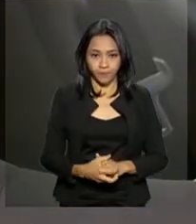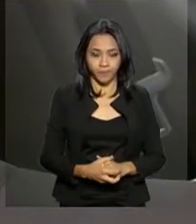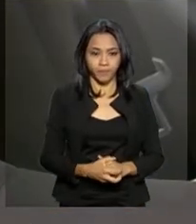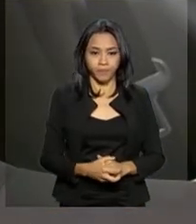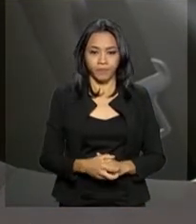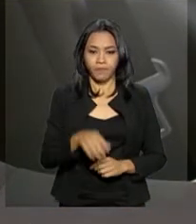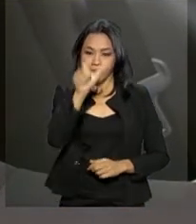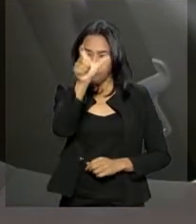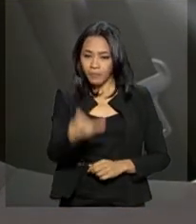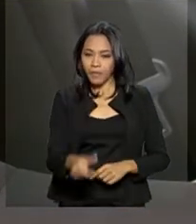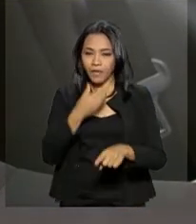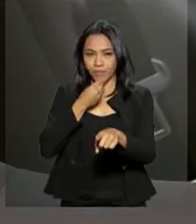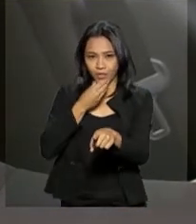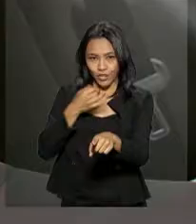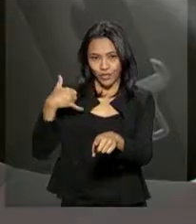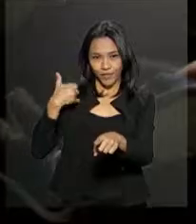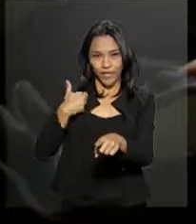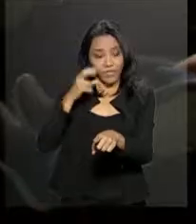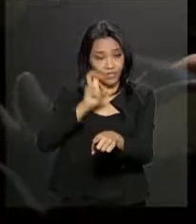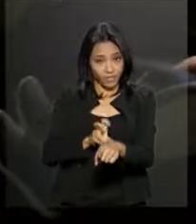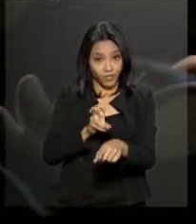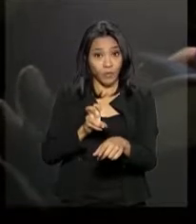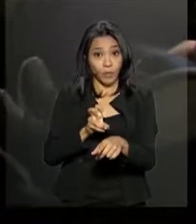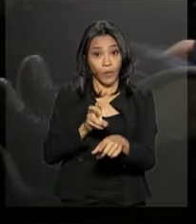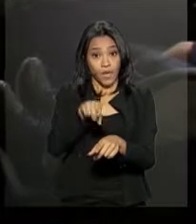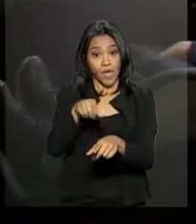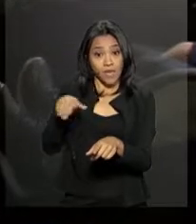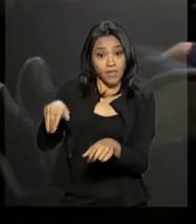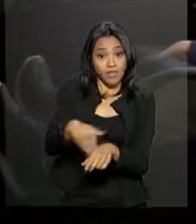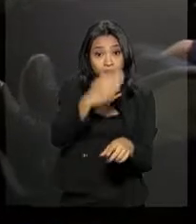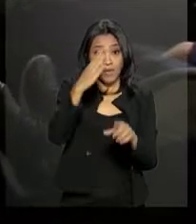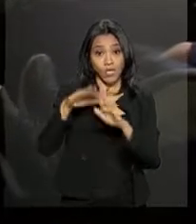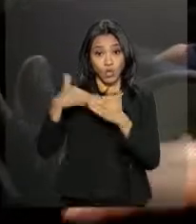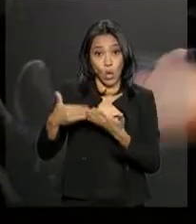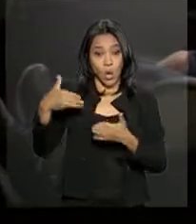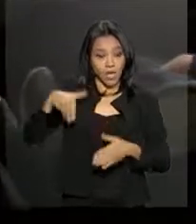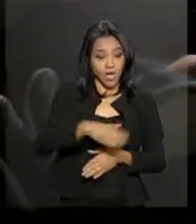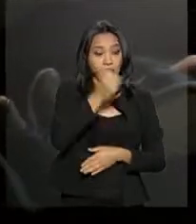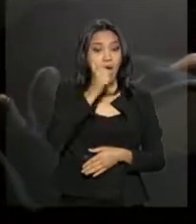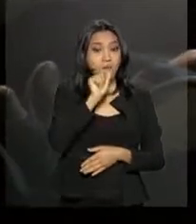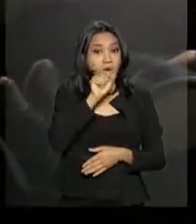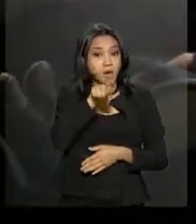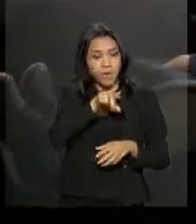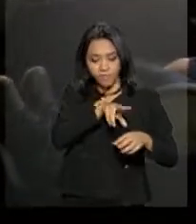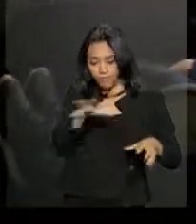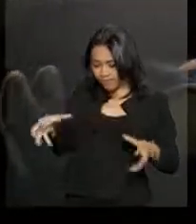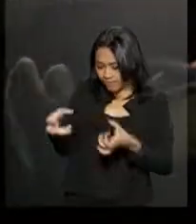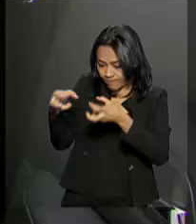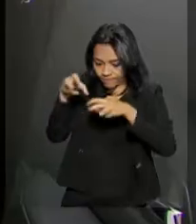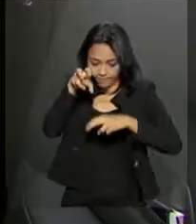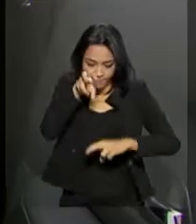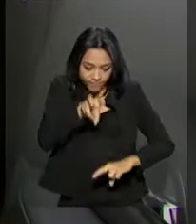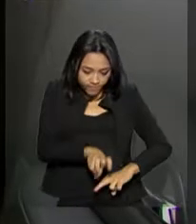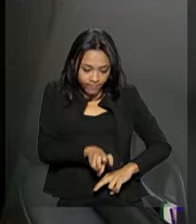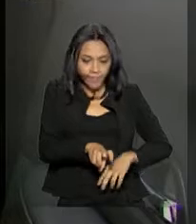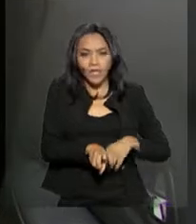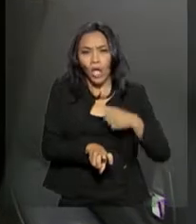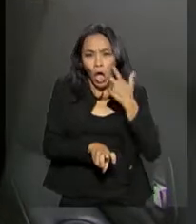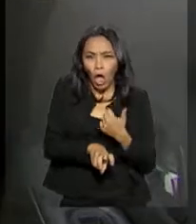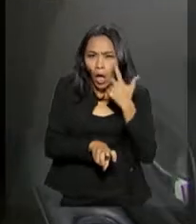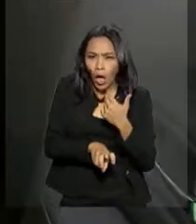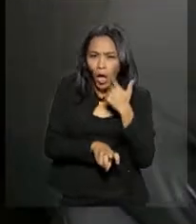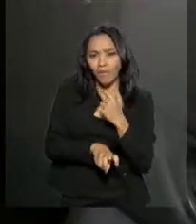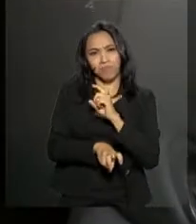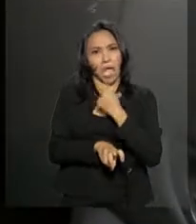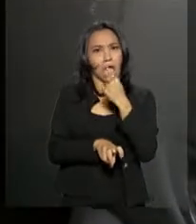benício tem cinco anos na saída da escolinha a mamãe e manuela o coloca na cadeirinha não tem choro